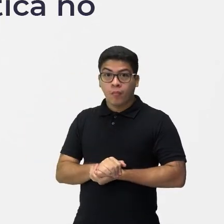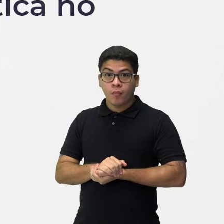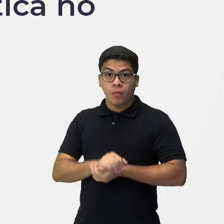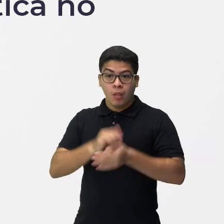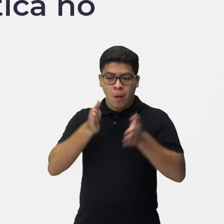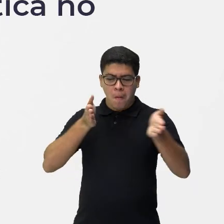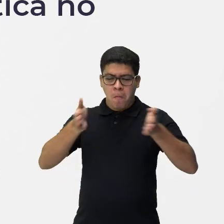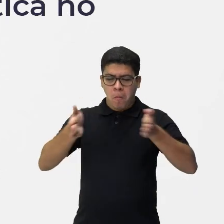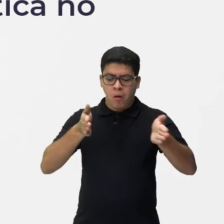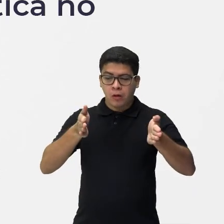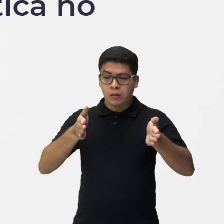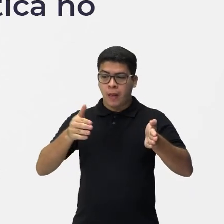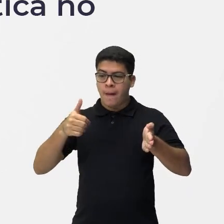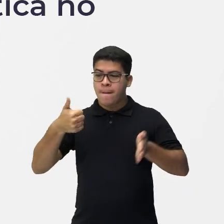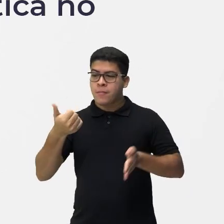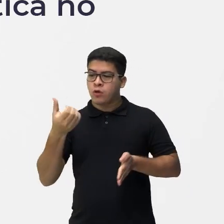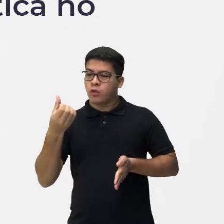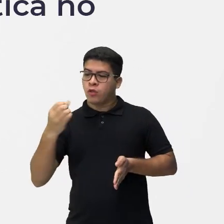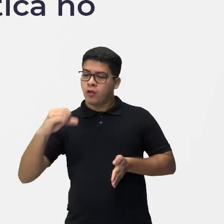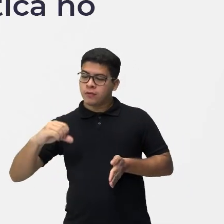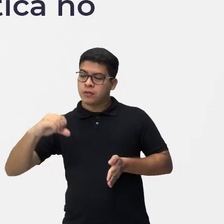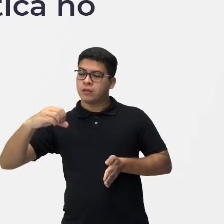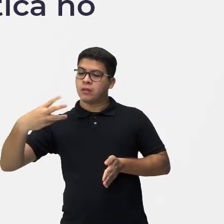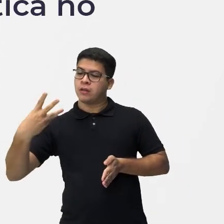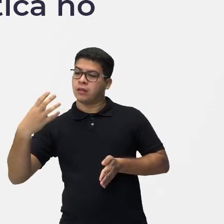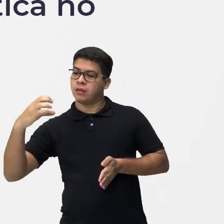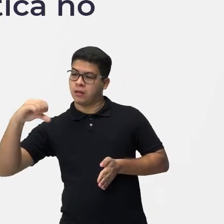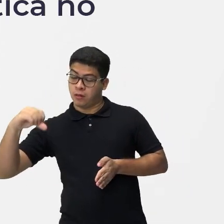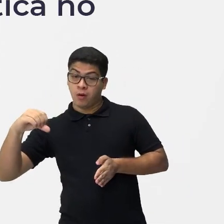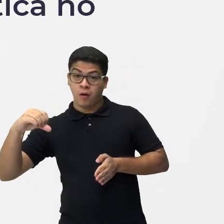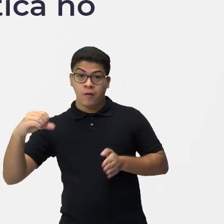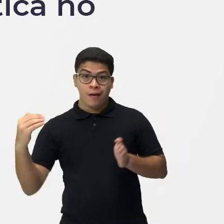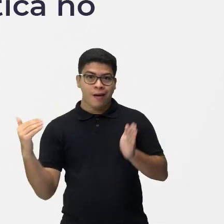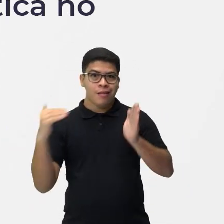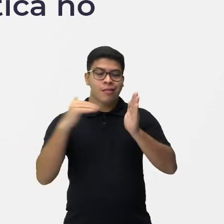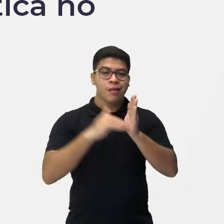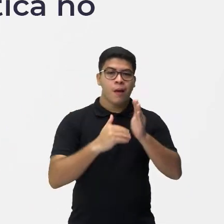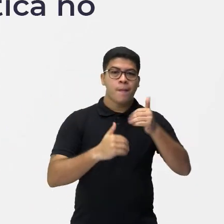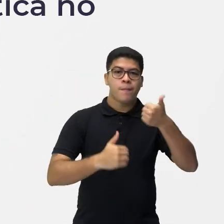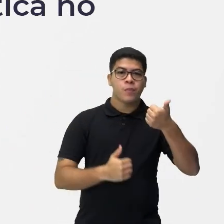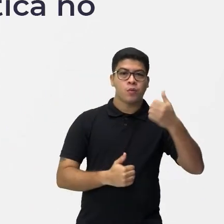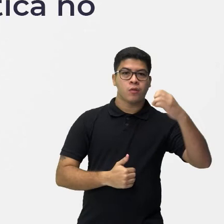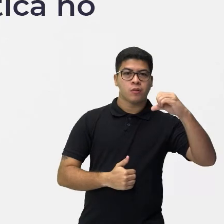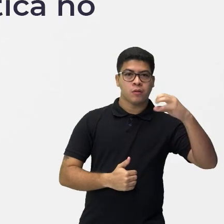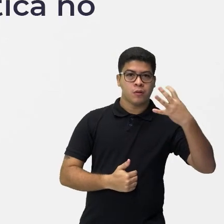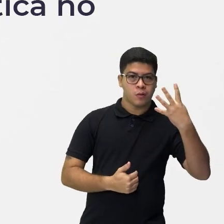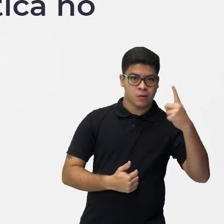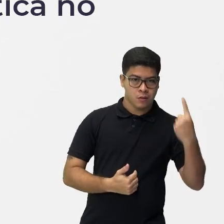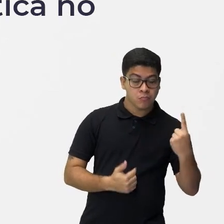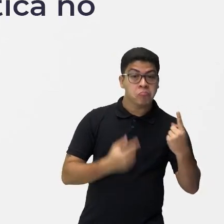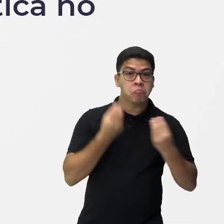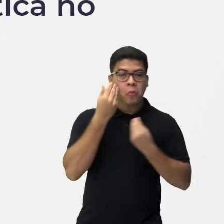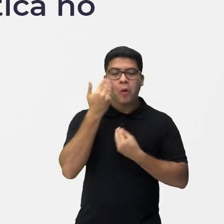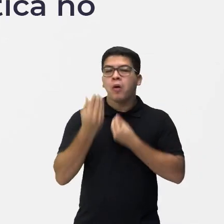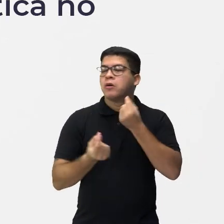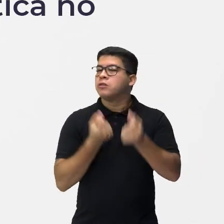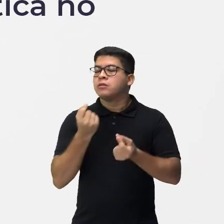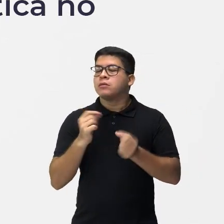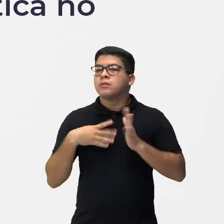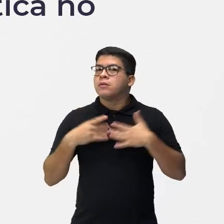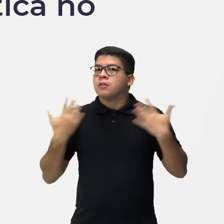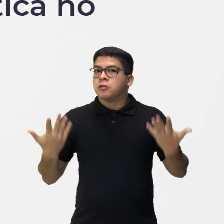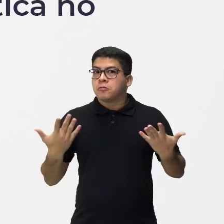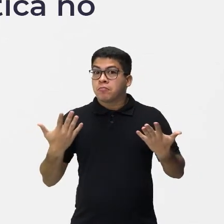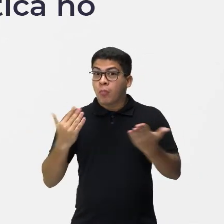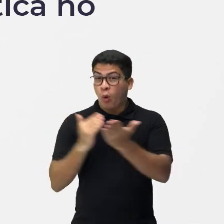aí de 1939 a 1941. E é interessante a gente observar que esse pacto é firmado